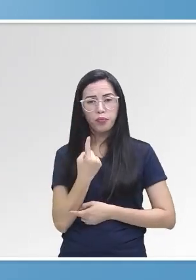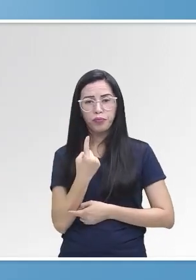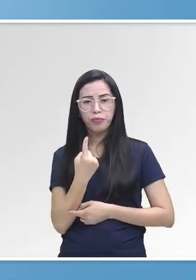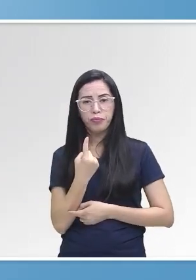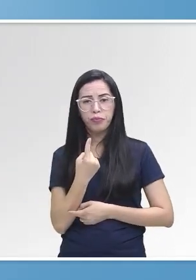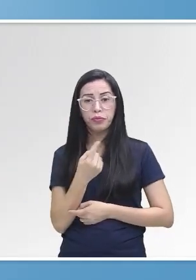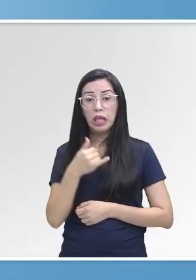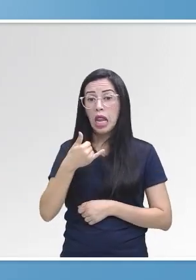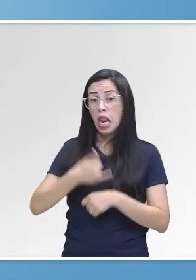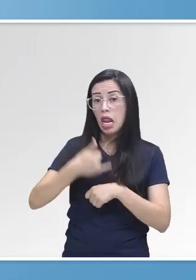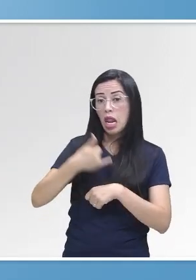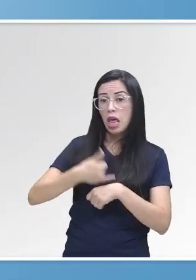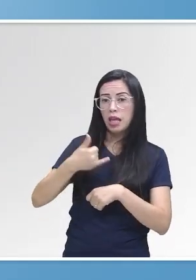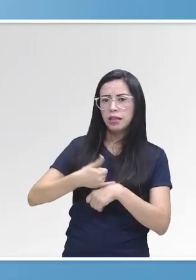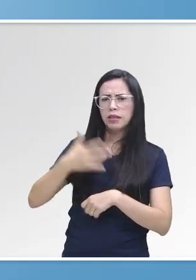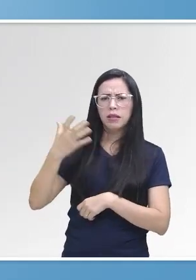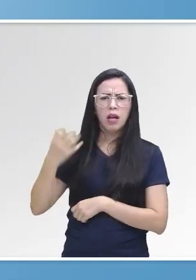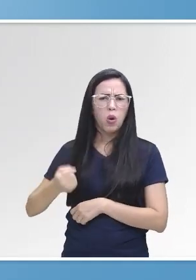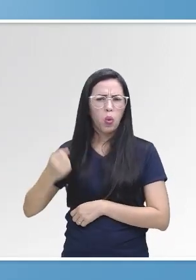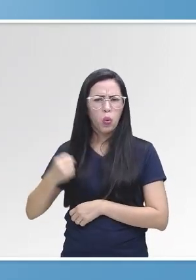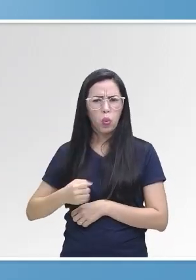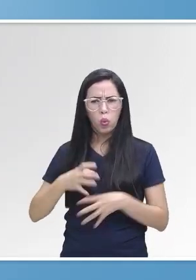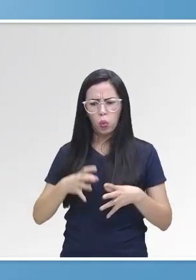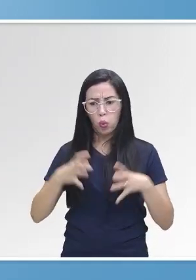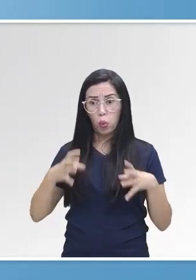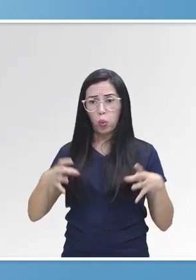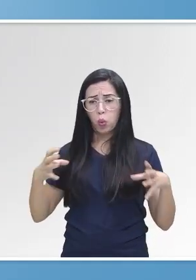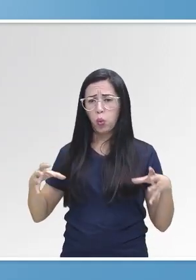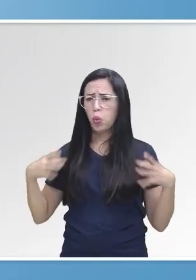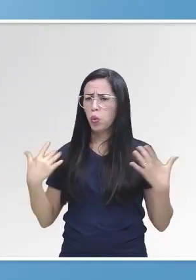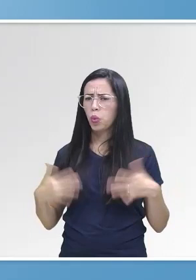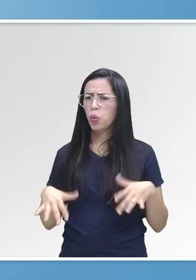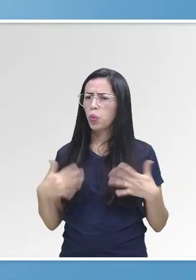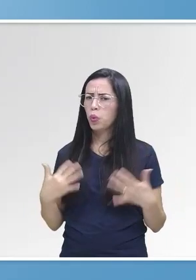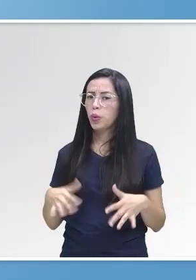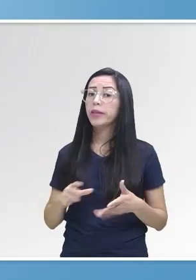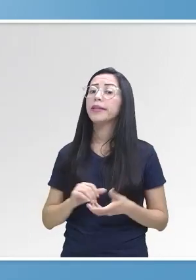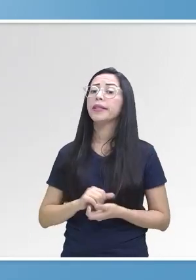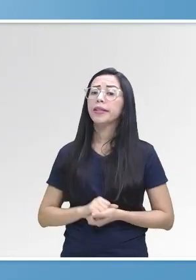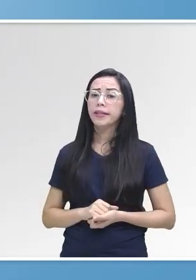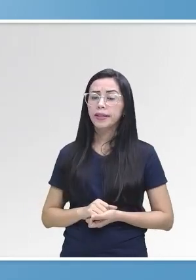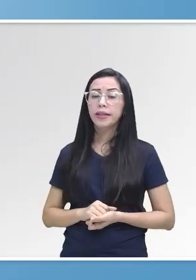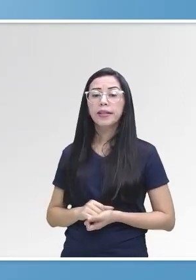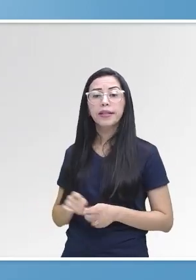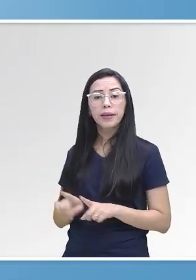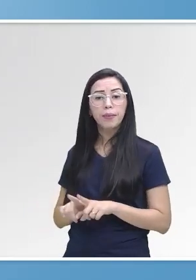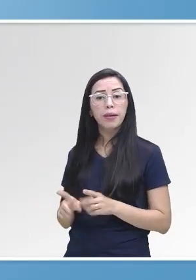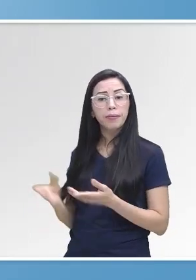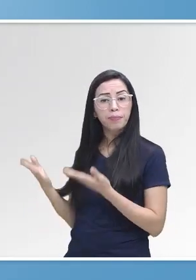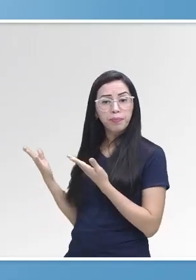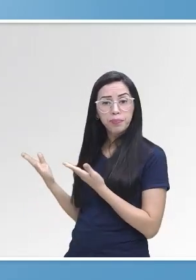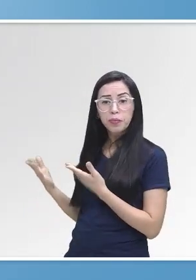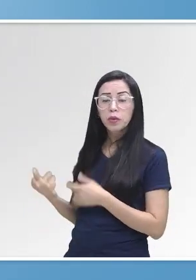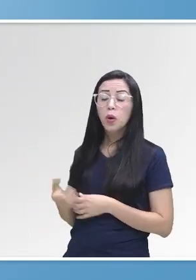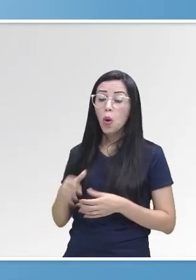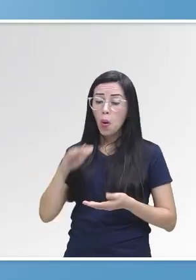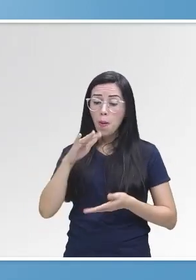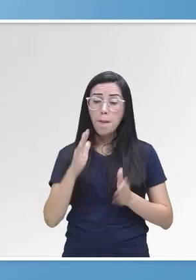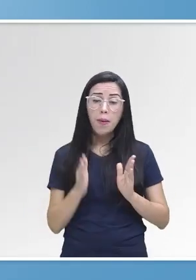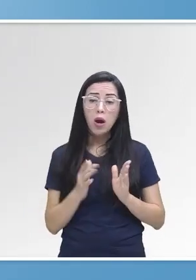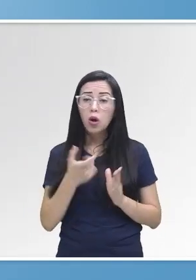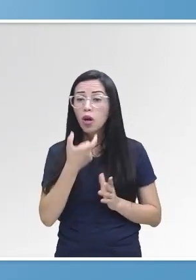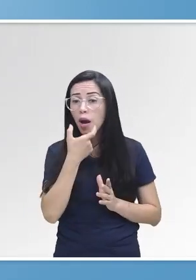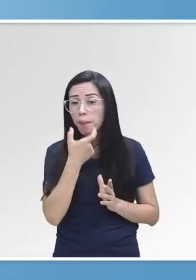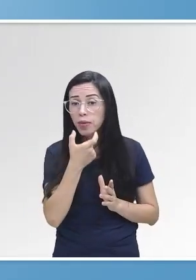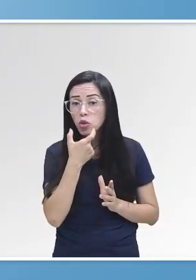leite tem o que dei e o biscoito Tem